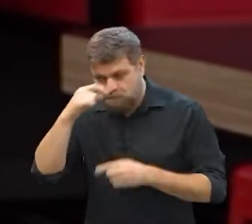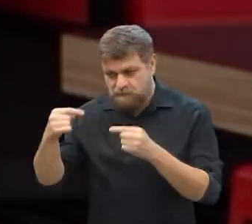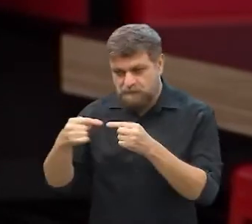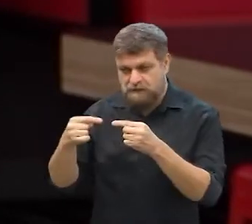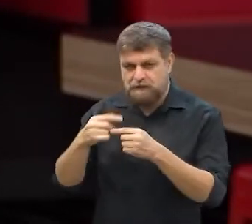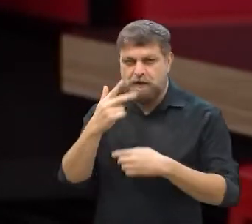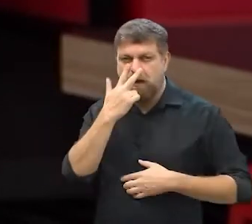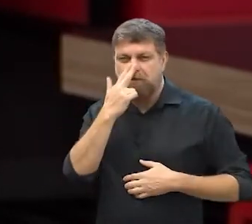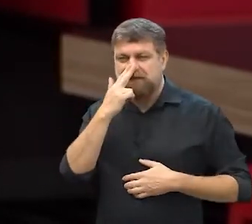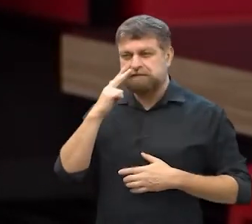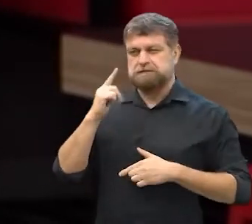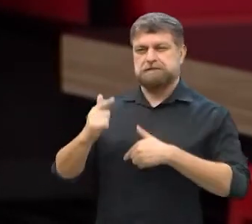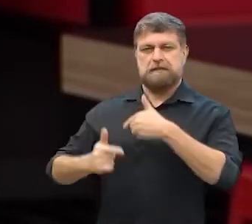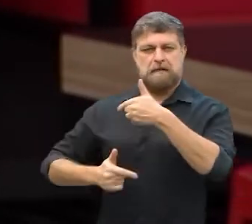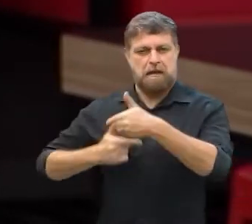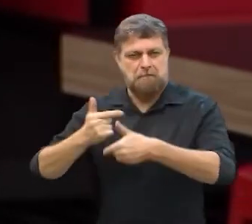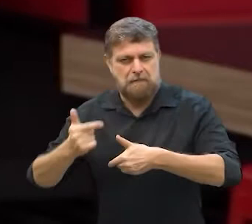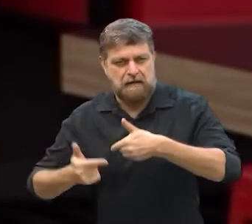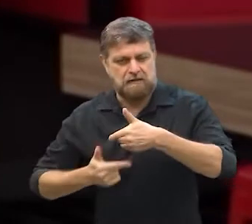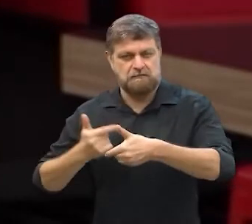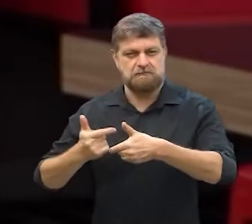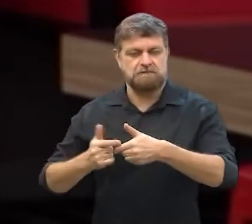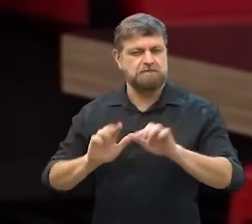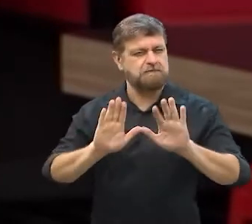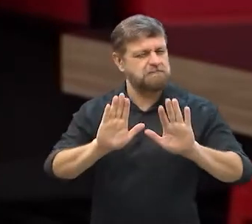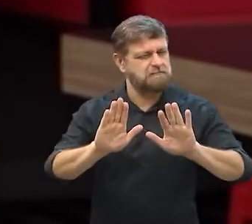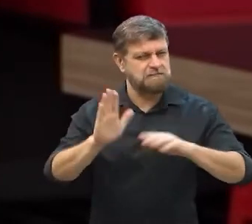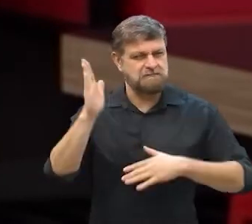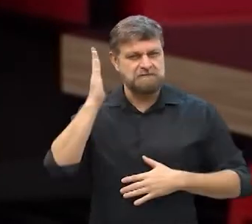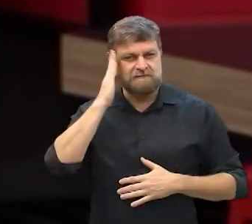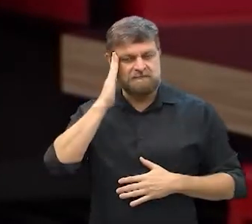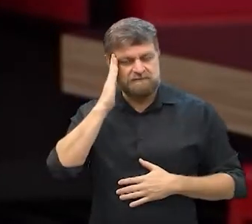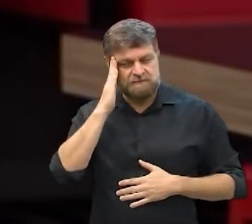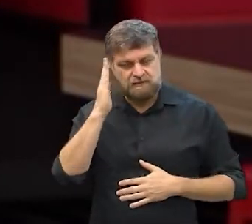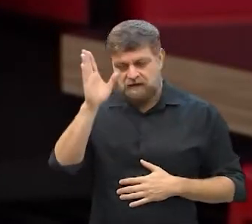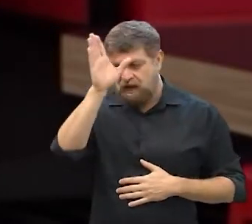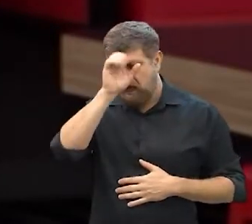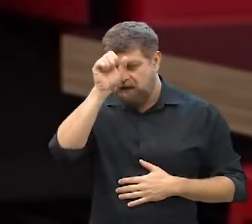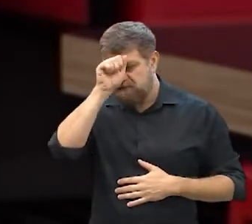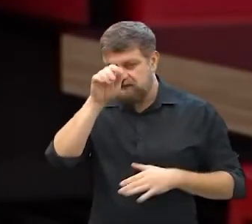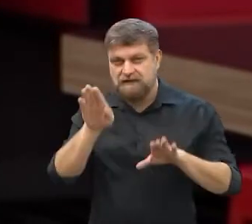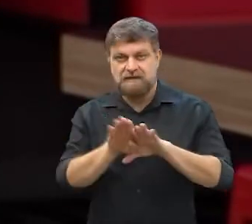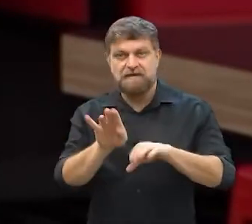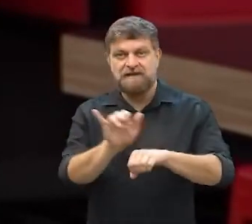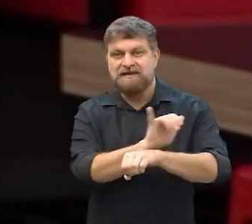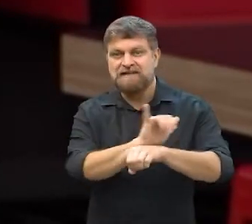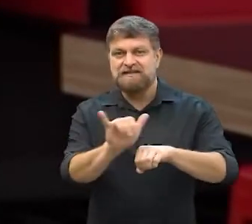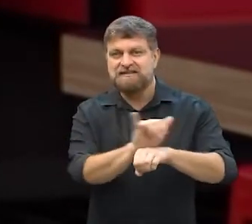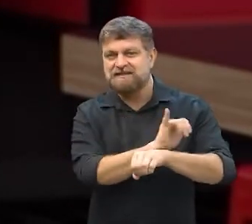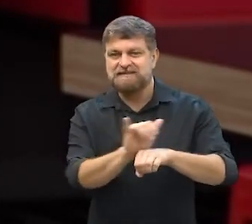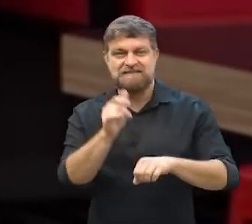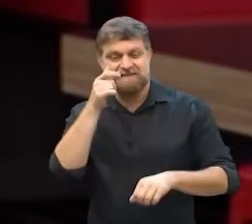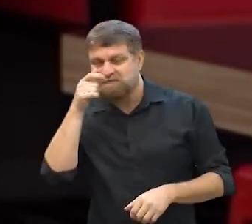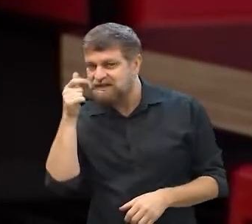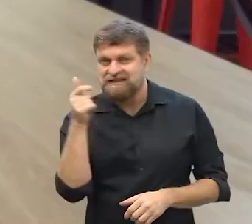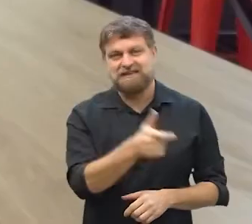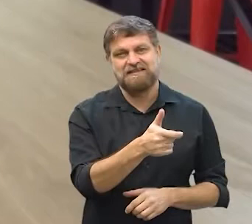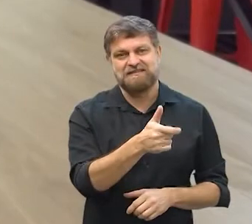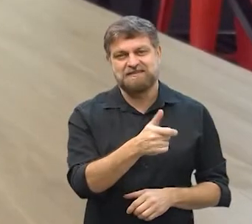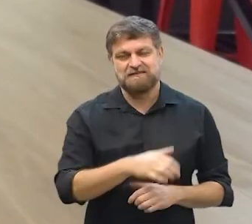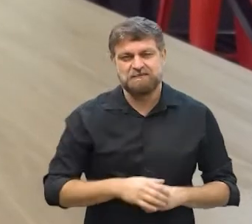fosse um trabalho. Mas a gente sabe que podemos aprender também de uma forma muito mais